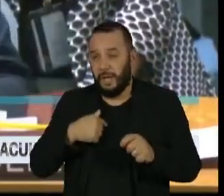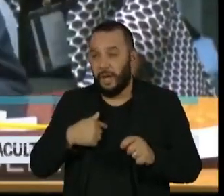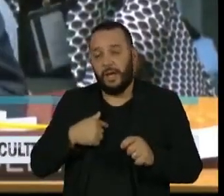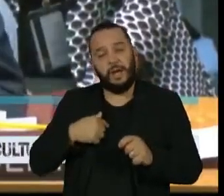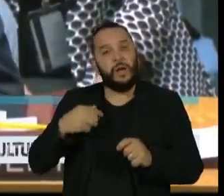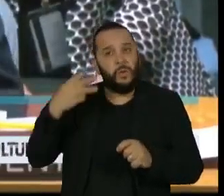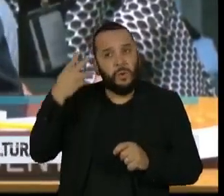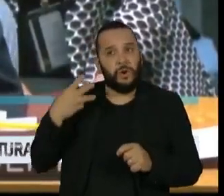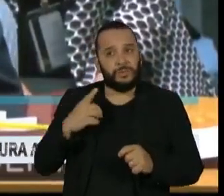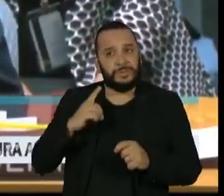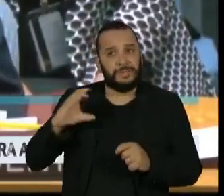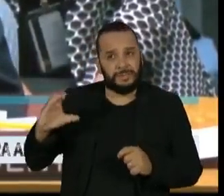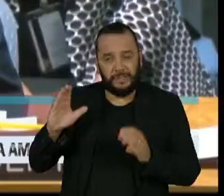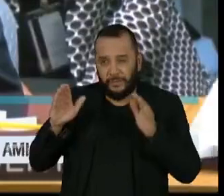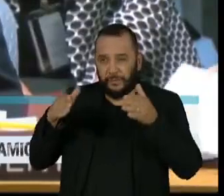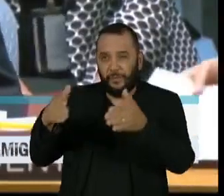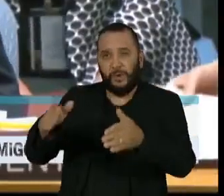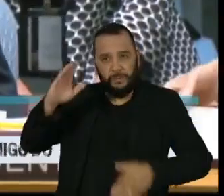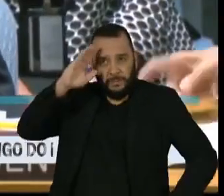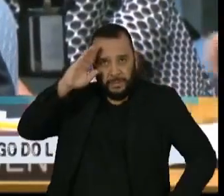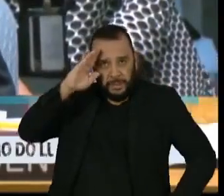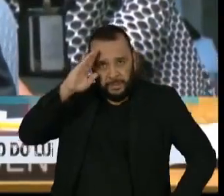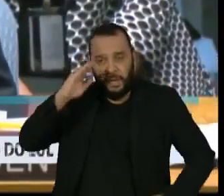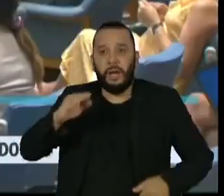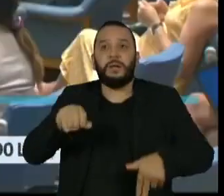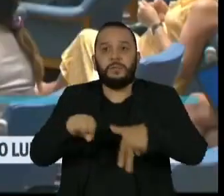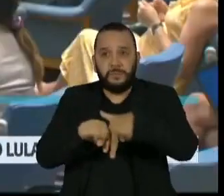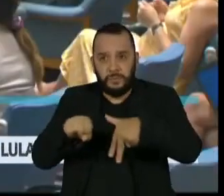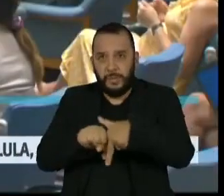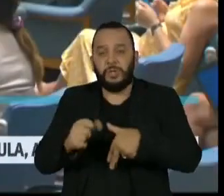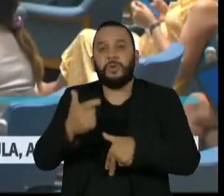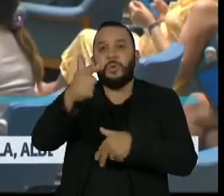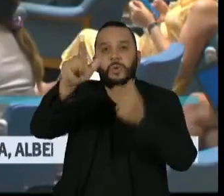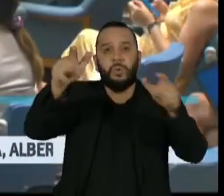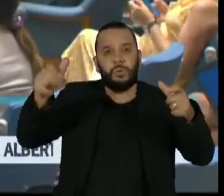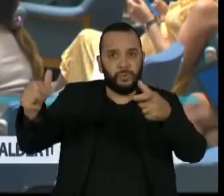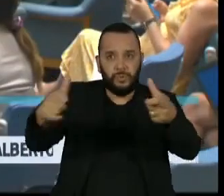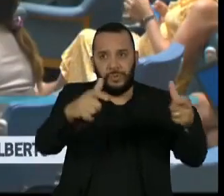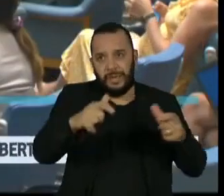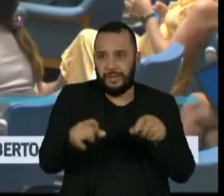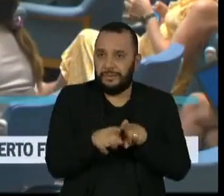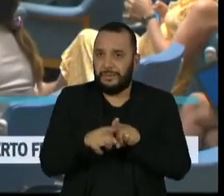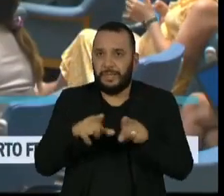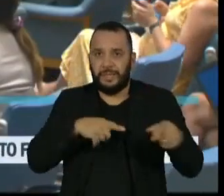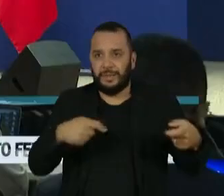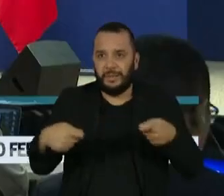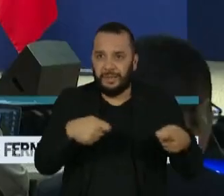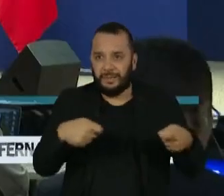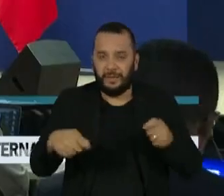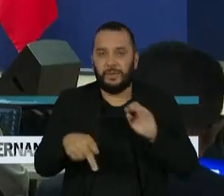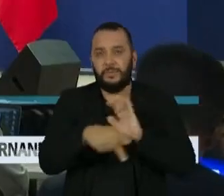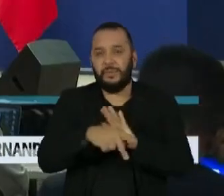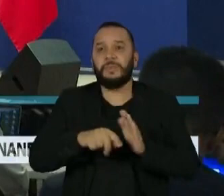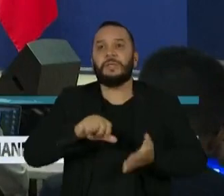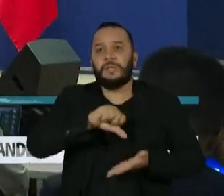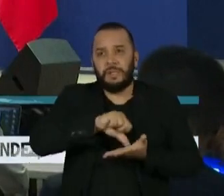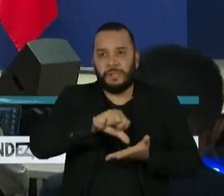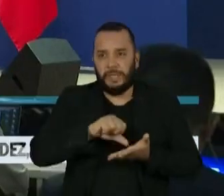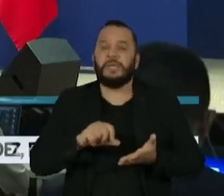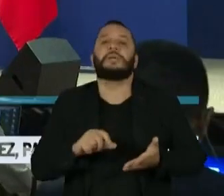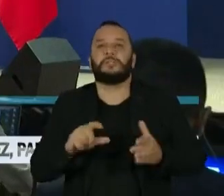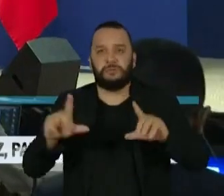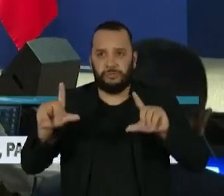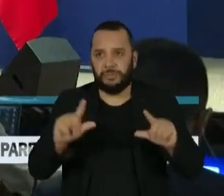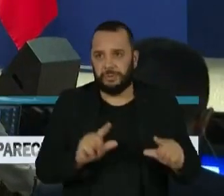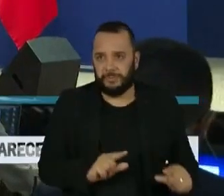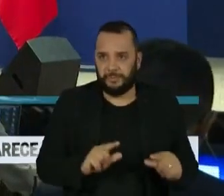diplomáticos em outras frentes. E, de quebra, o entendimento poderia reduzir tensões com o Irã. A China, no começo do